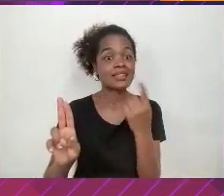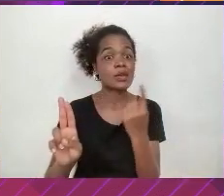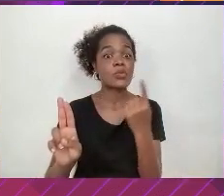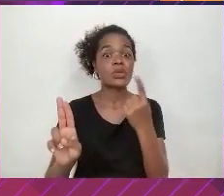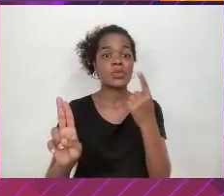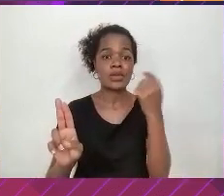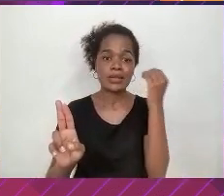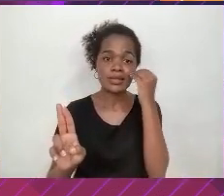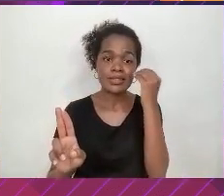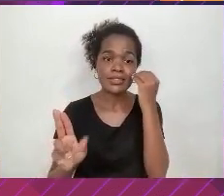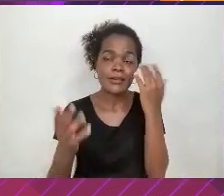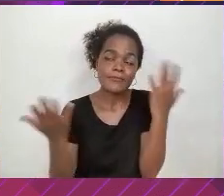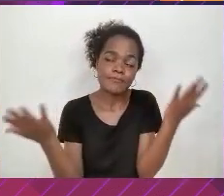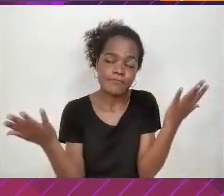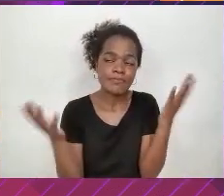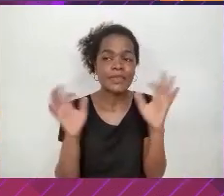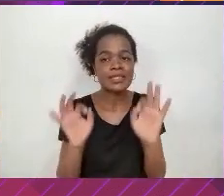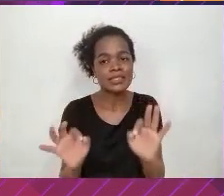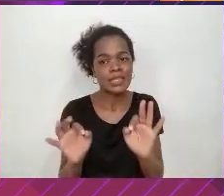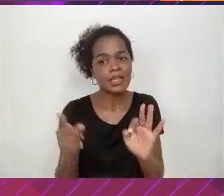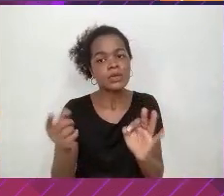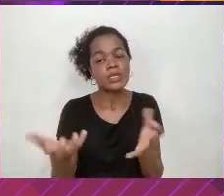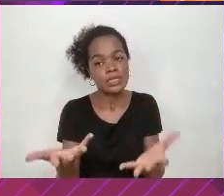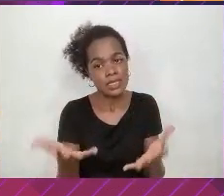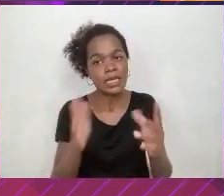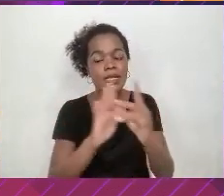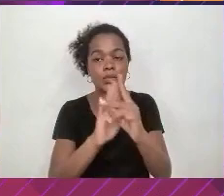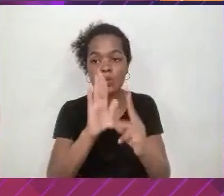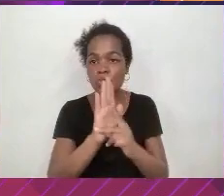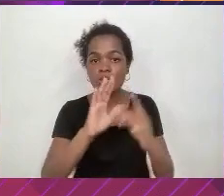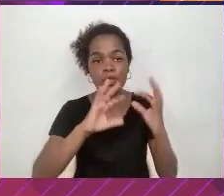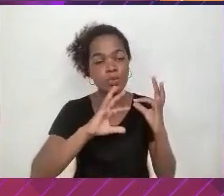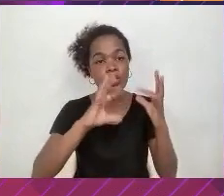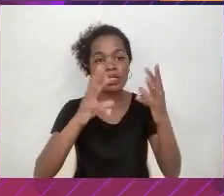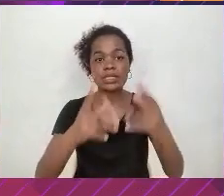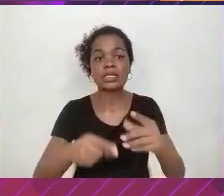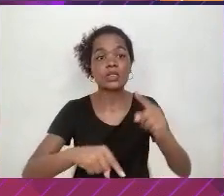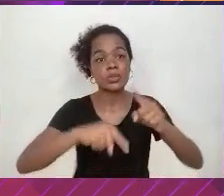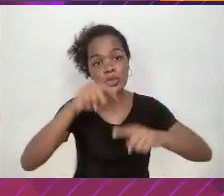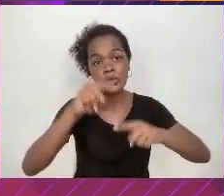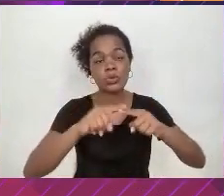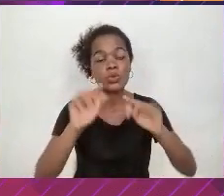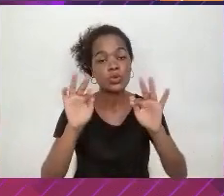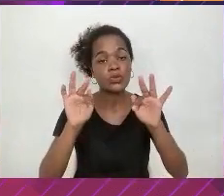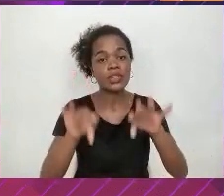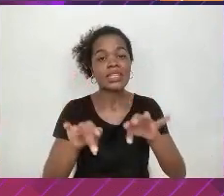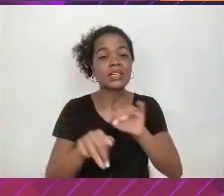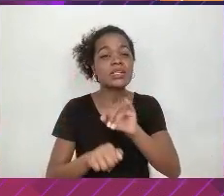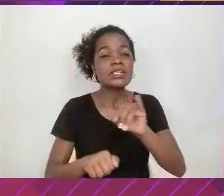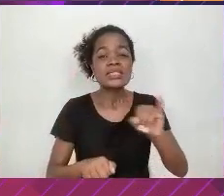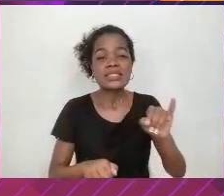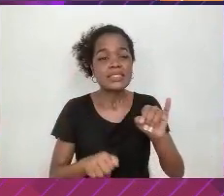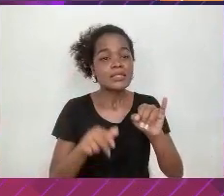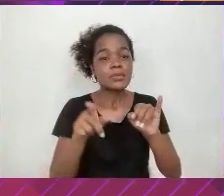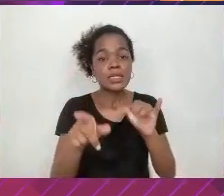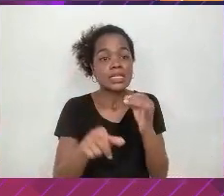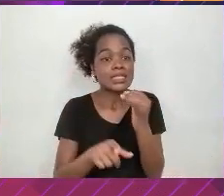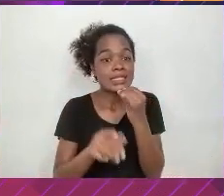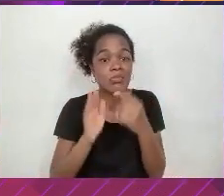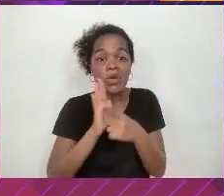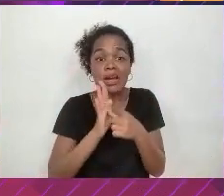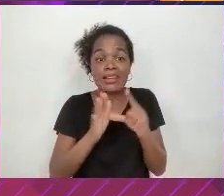obviamente, eles visam a garantia aí do nosso projeto por inteiro, do nosso produto final. Se a gente não passou por nenhum desses